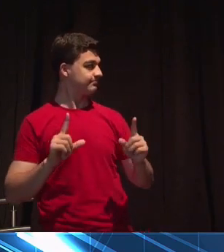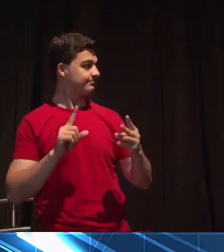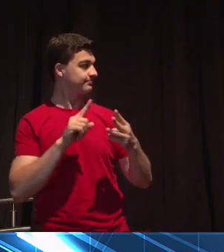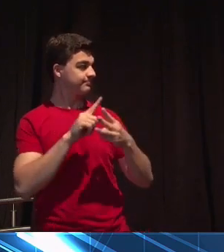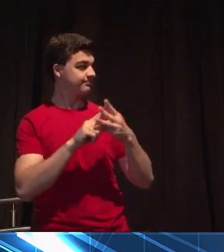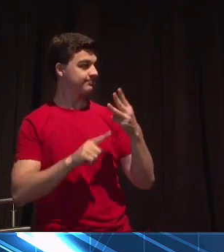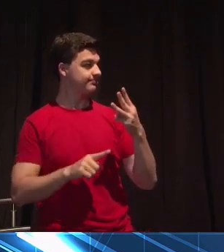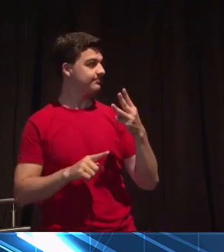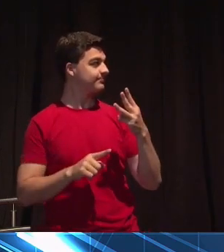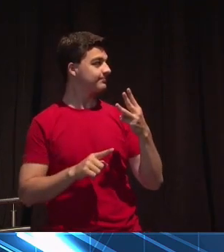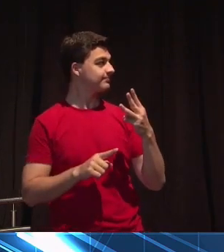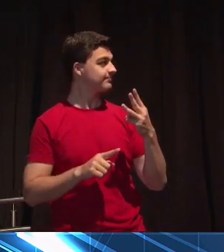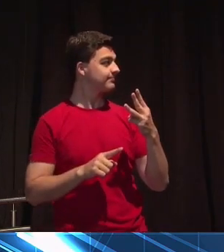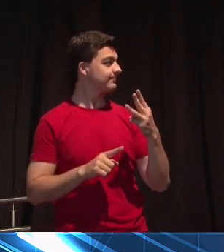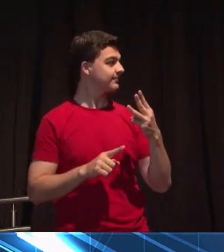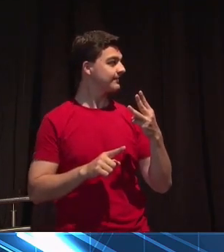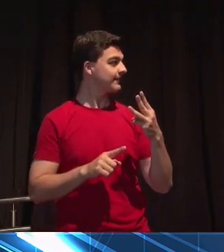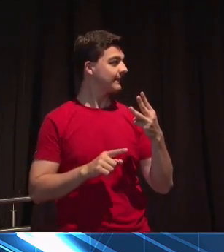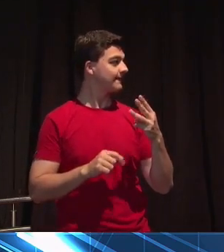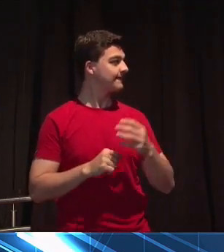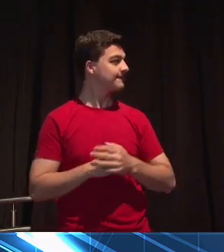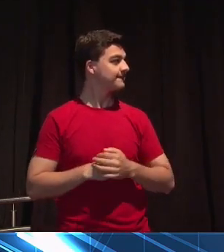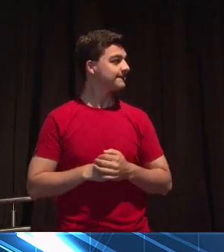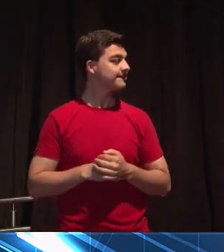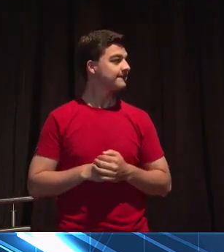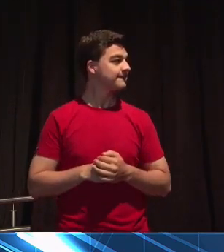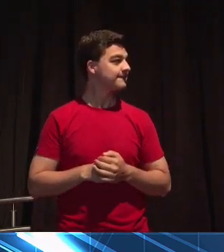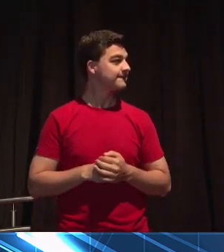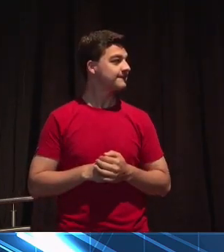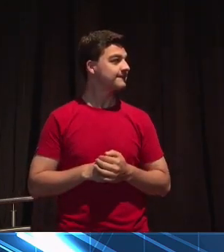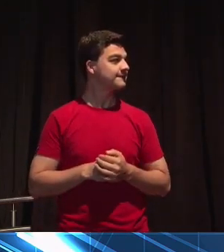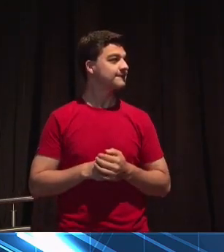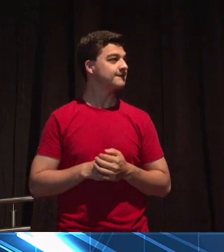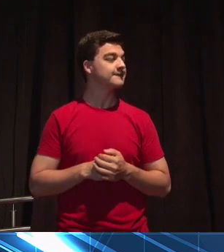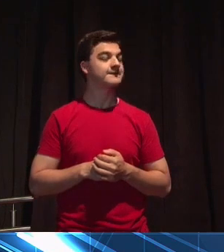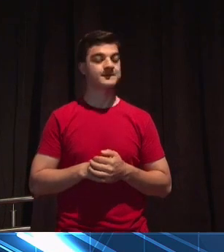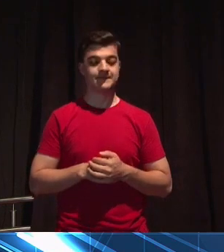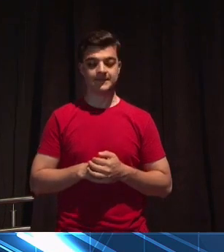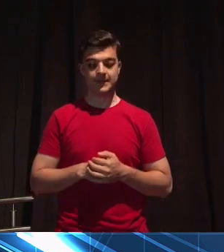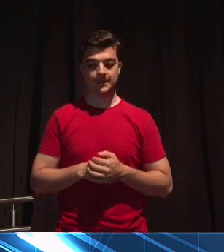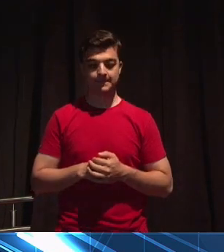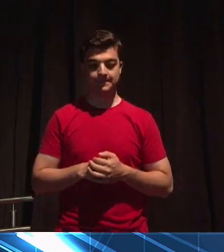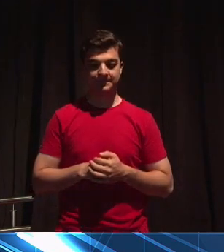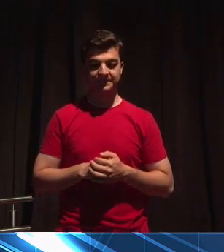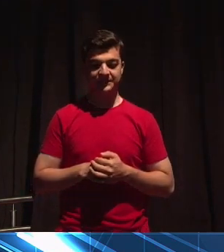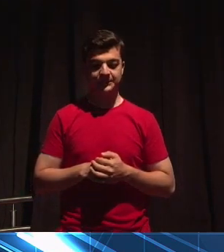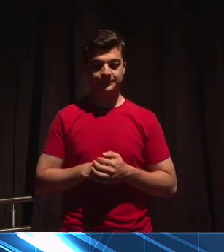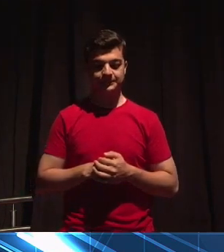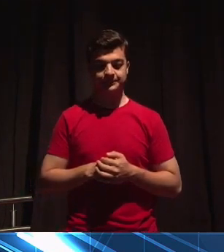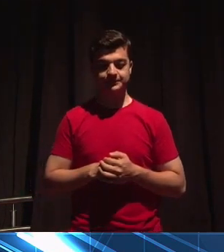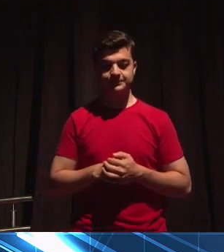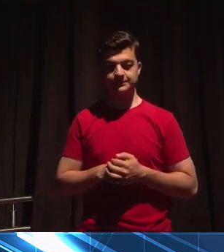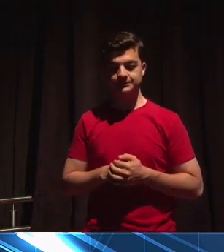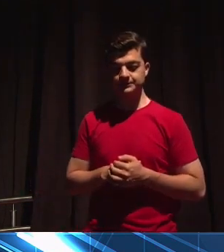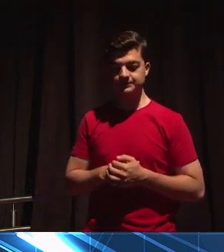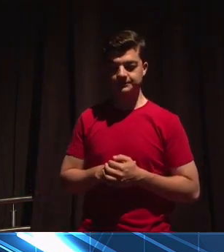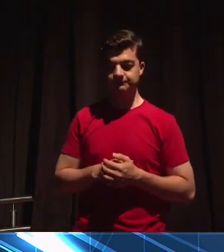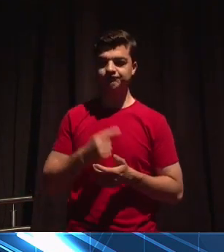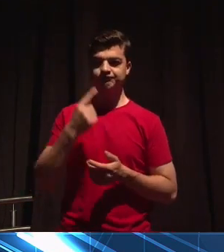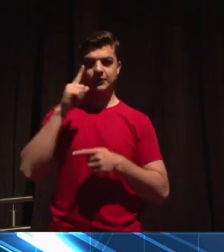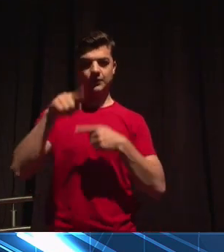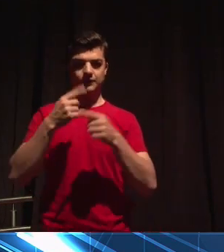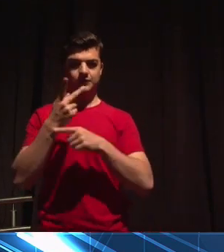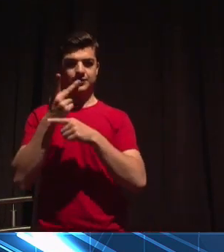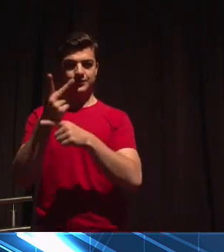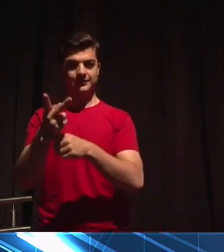que é o clina que morreu tipo é só uma provocação marqueteira né mas ou sei lá o que que o pessoal tem a falar positivo e